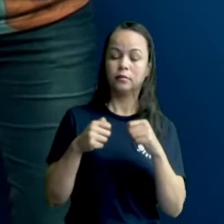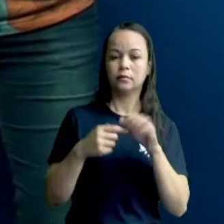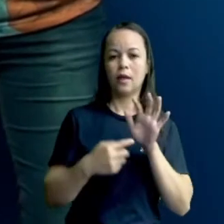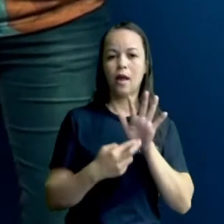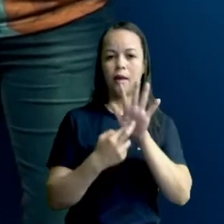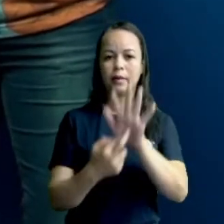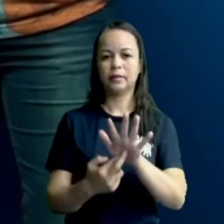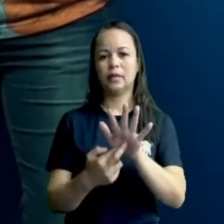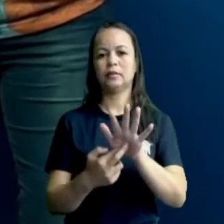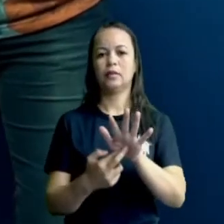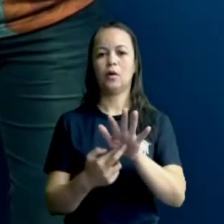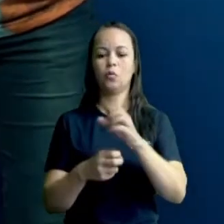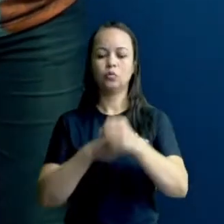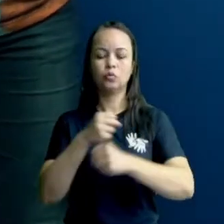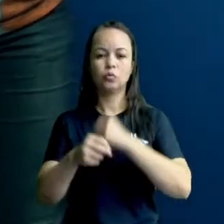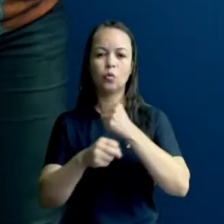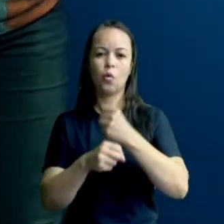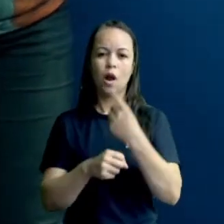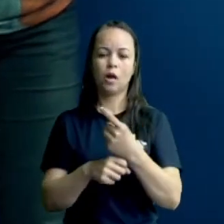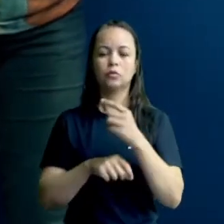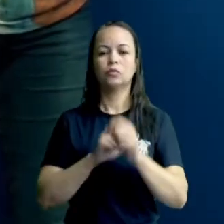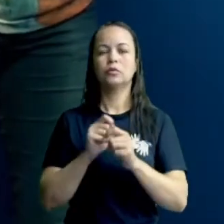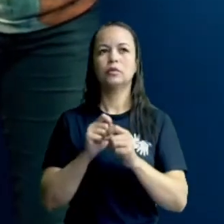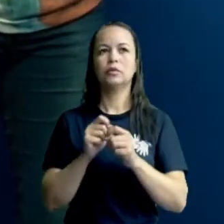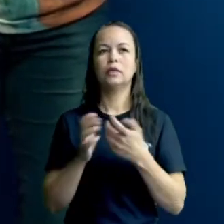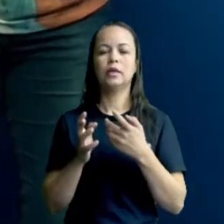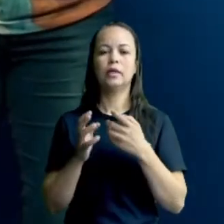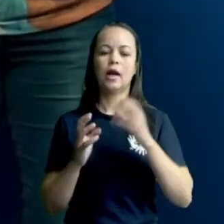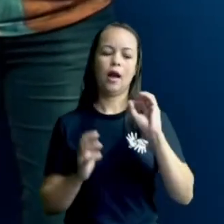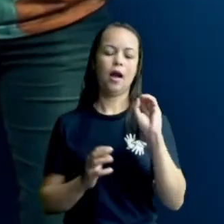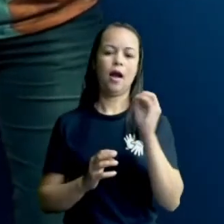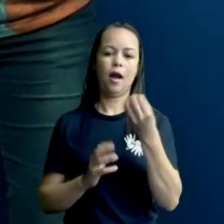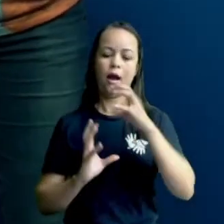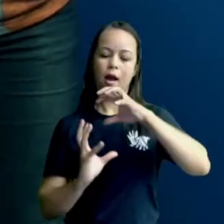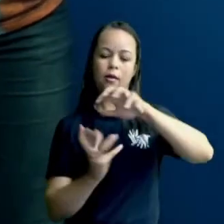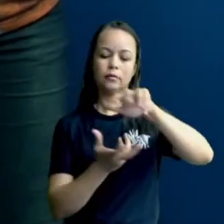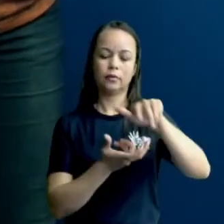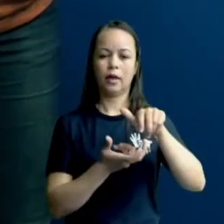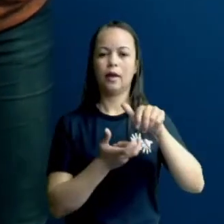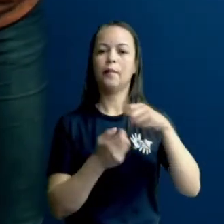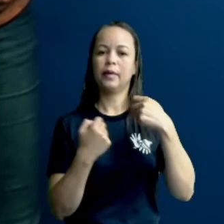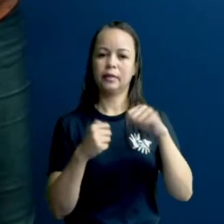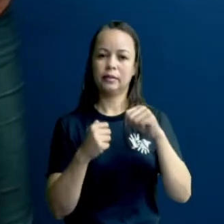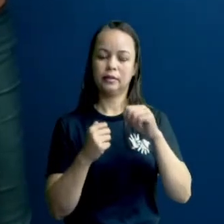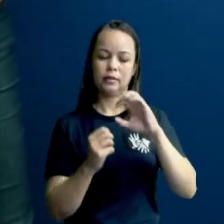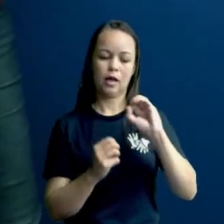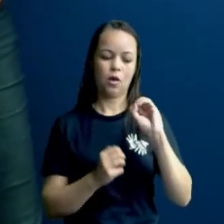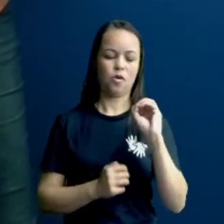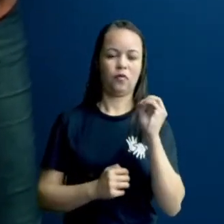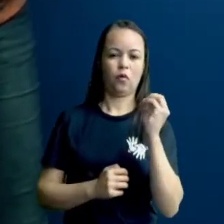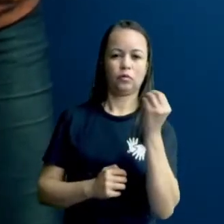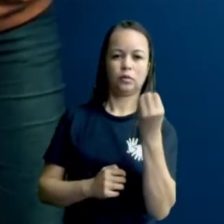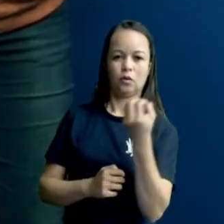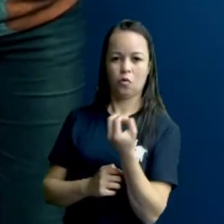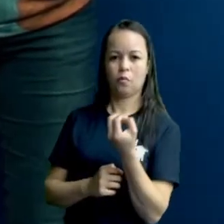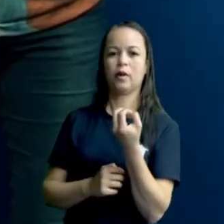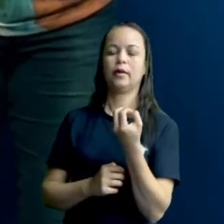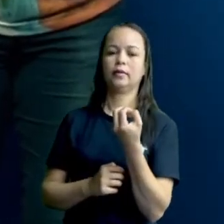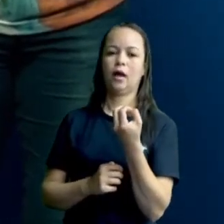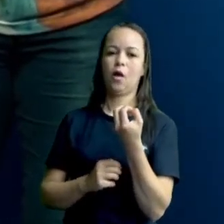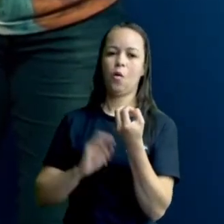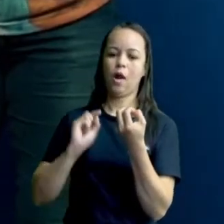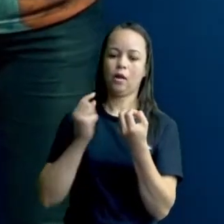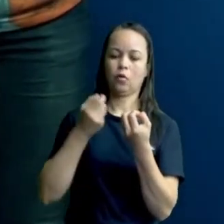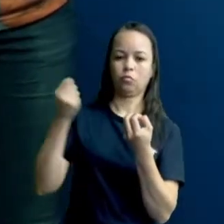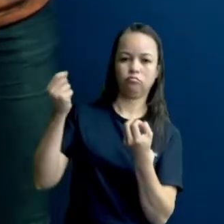ano. A Terra, ela vai levar, ela precisa dar uma volta completa ao redor do Sol.